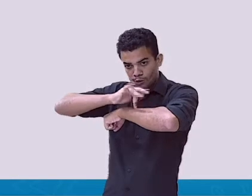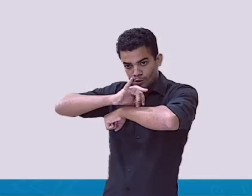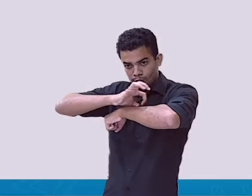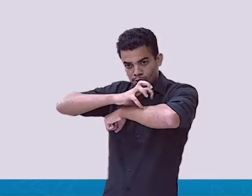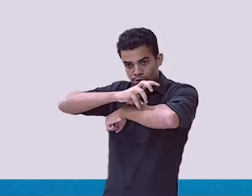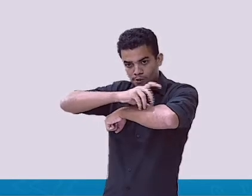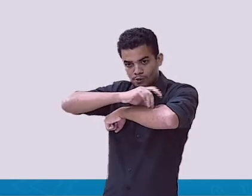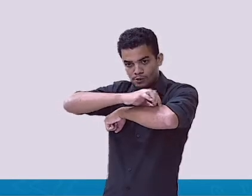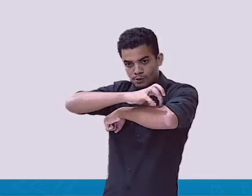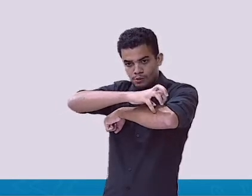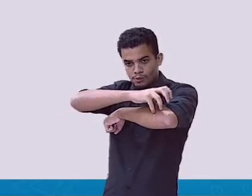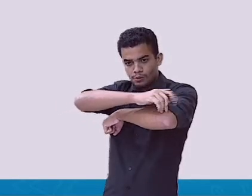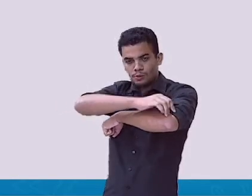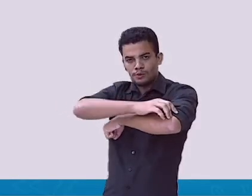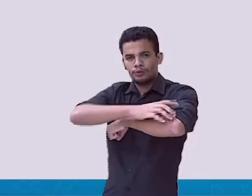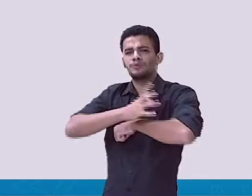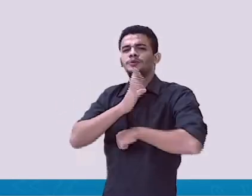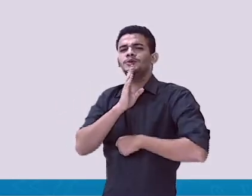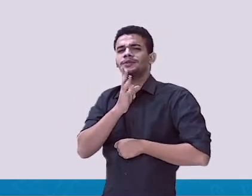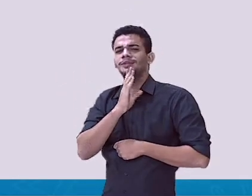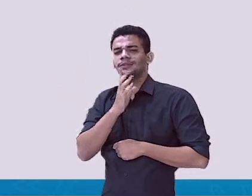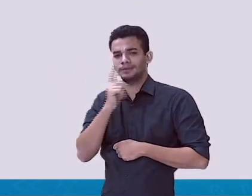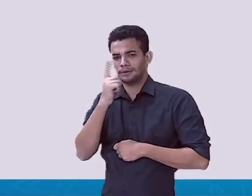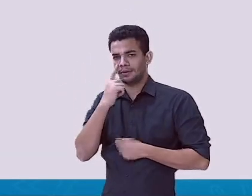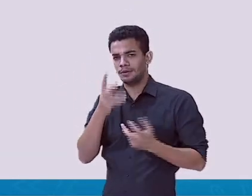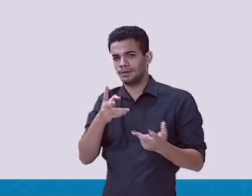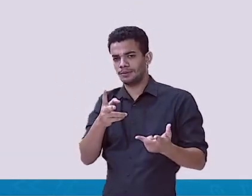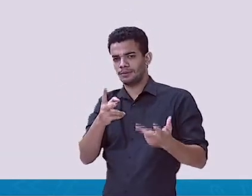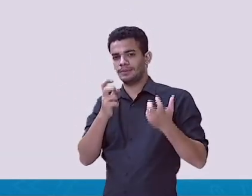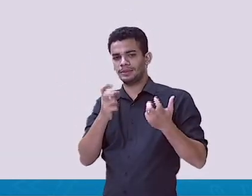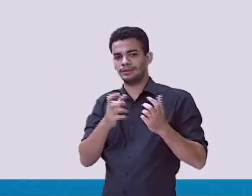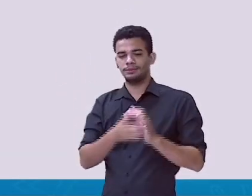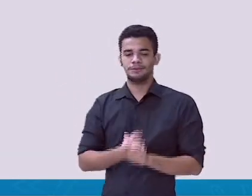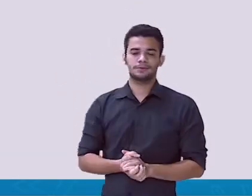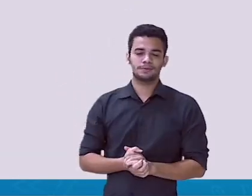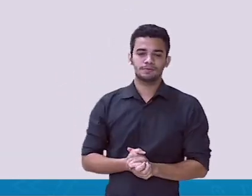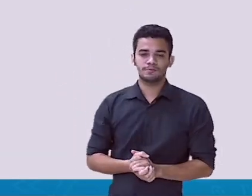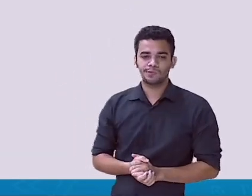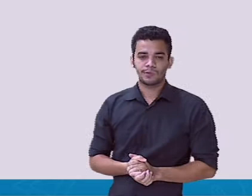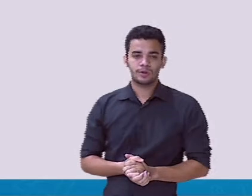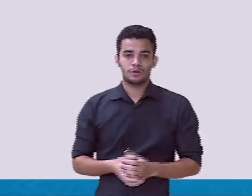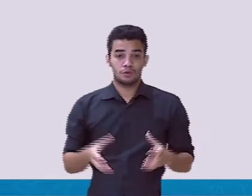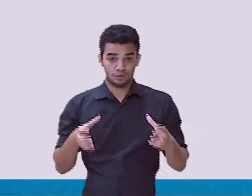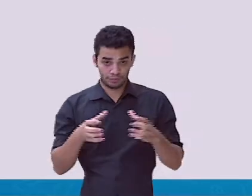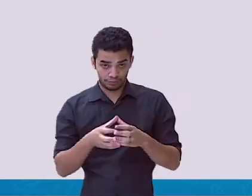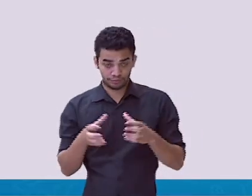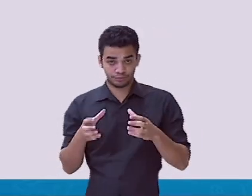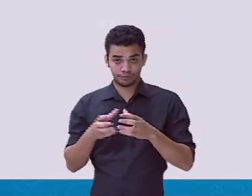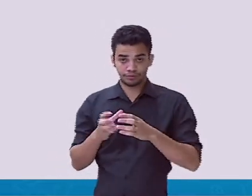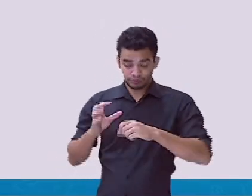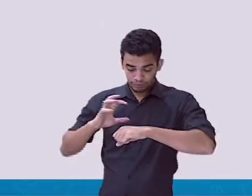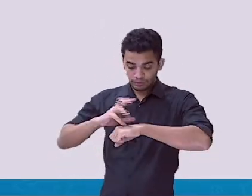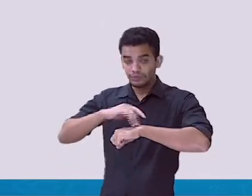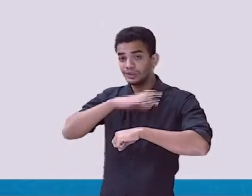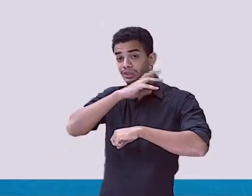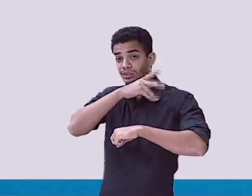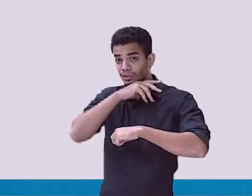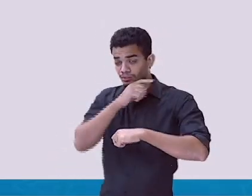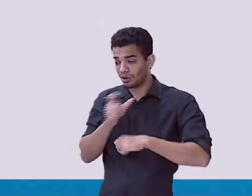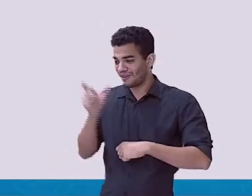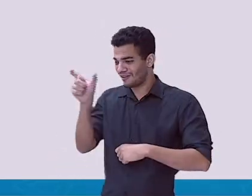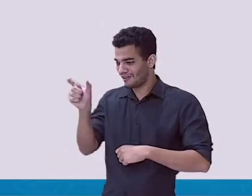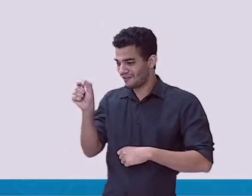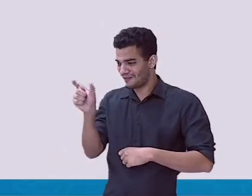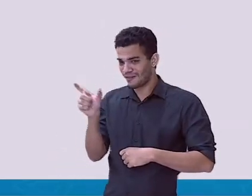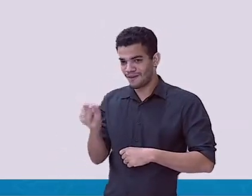requerem certos cuidados. Quem são os aracnídeos, então? Eles são um grupo de animal invertebrado